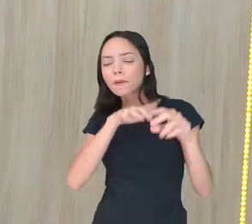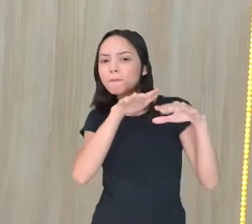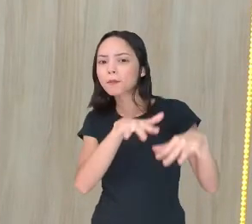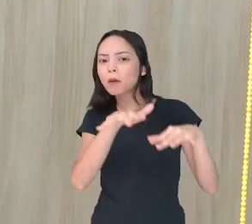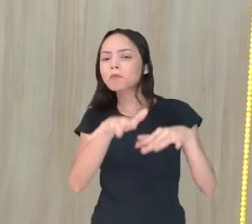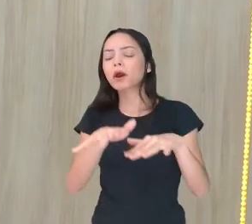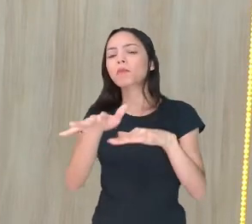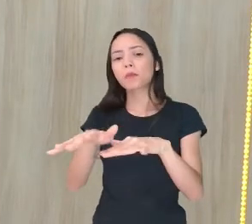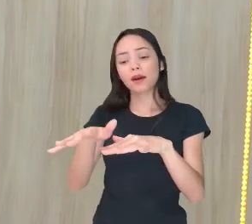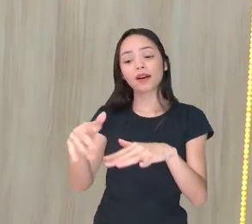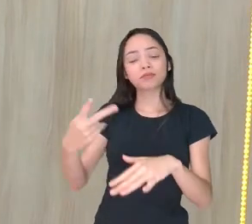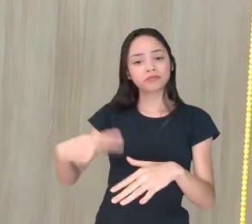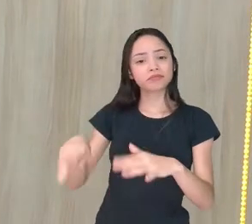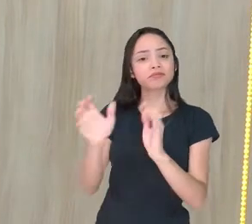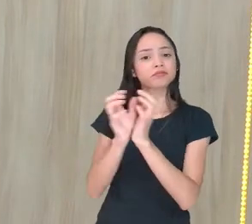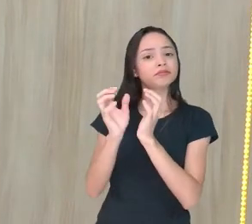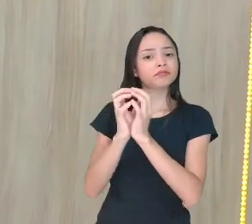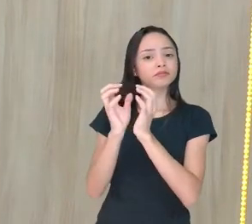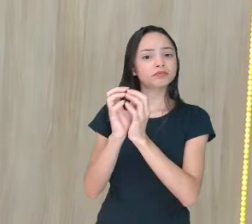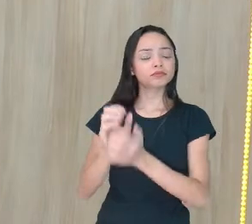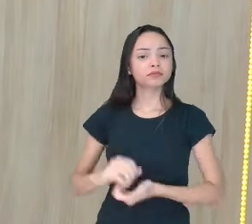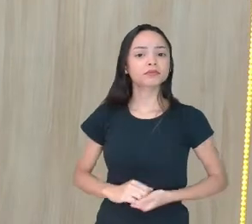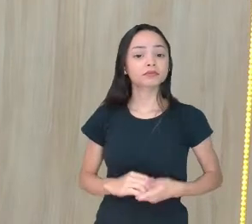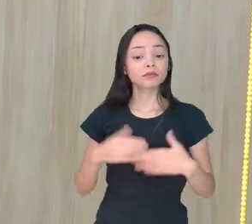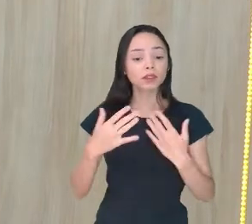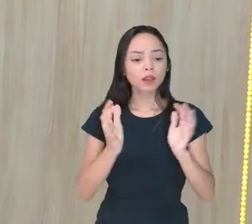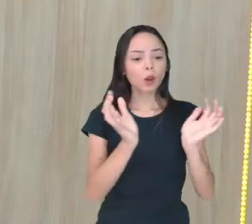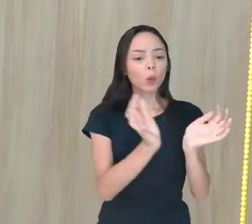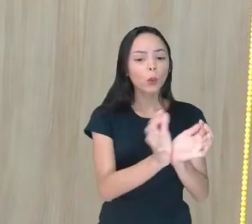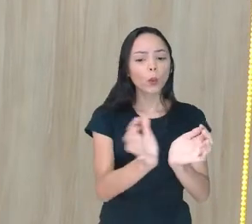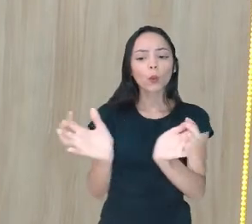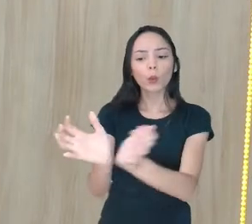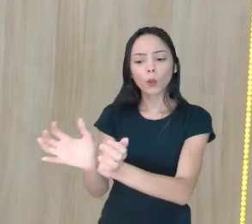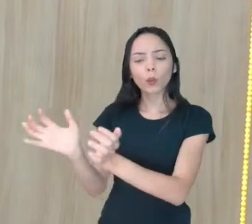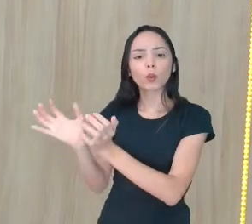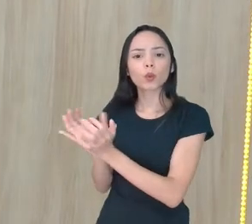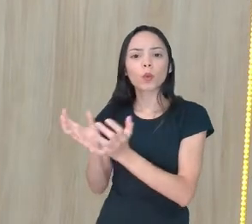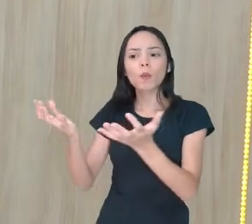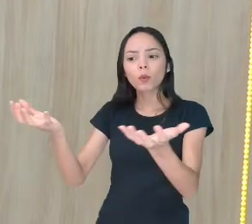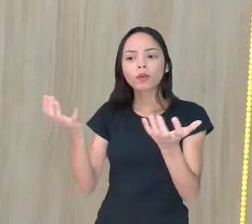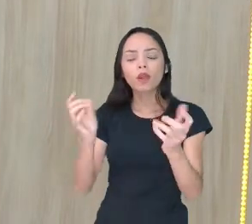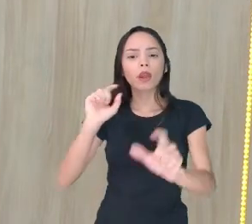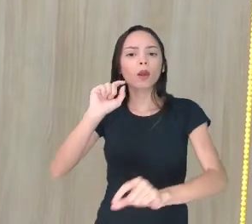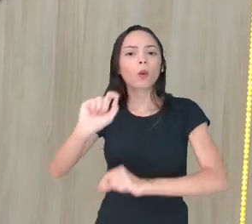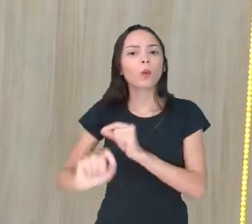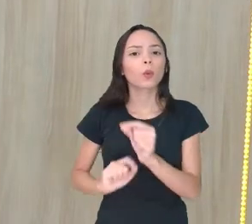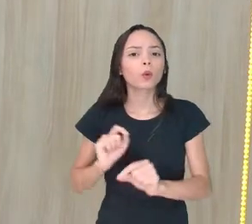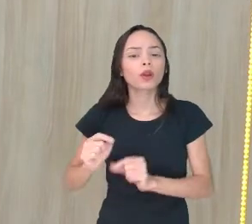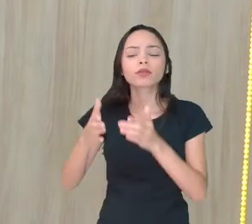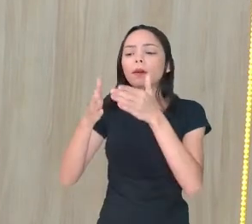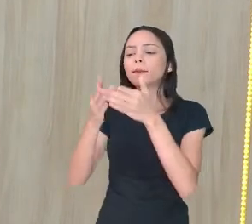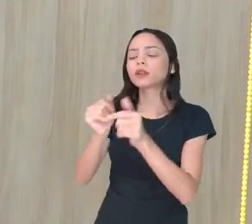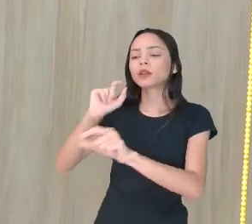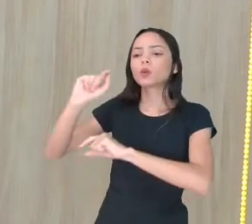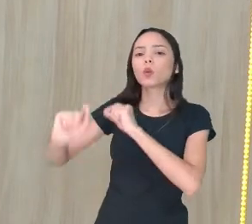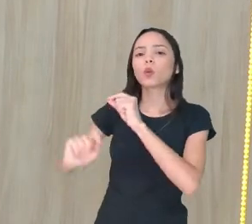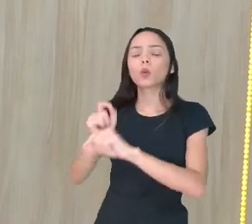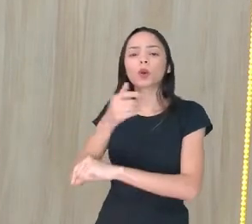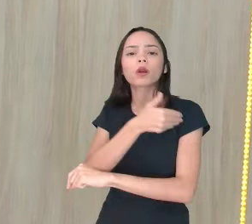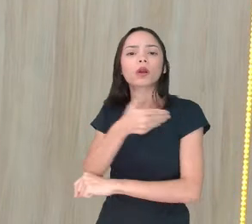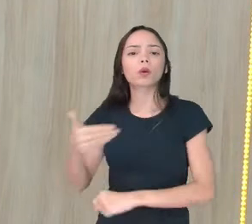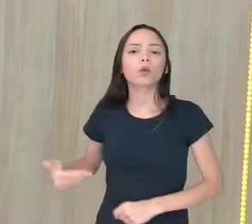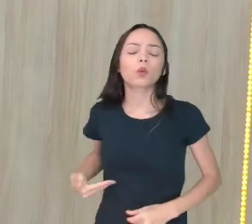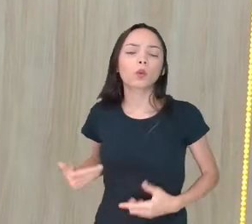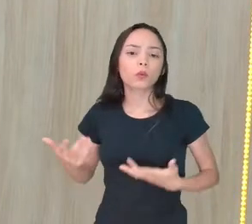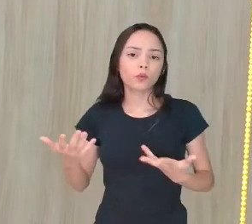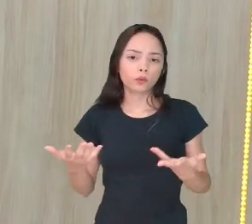Recife? E o que é que esses grupos eles anseiam, né? O que é que eles pedem para as autoridades, né?